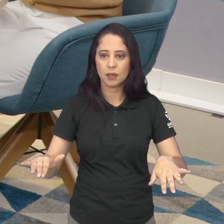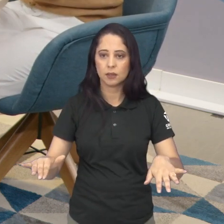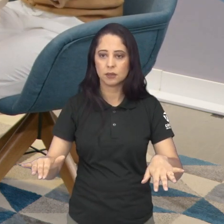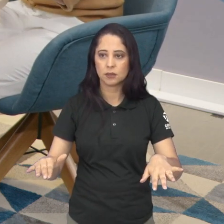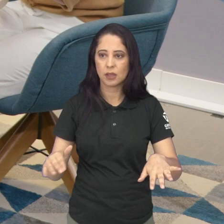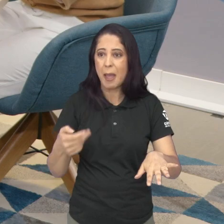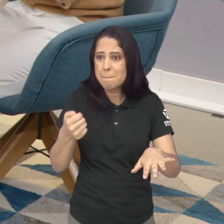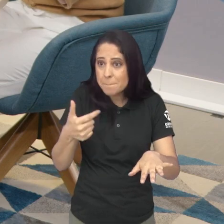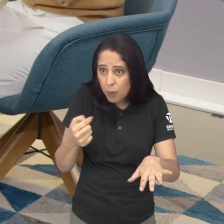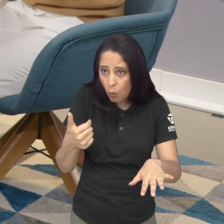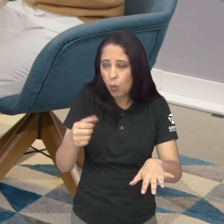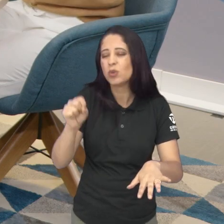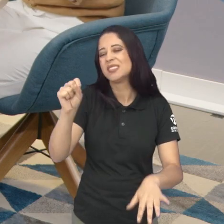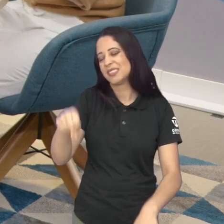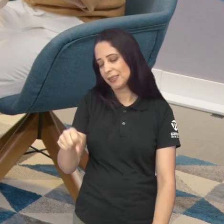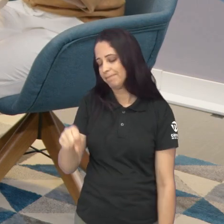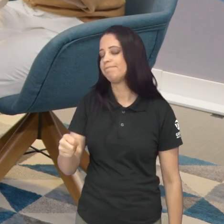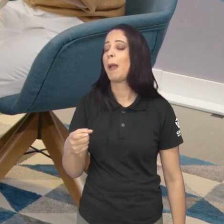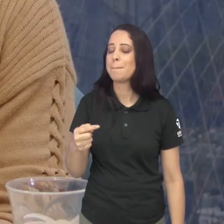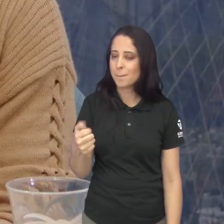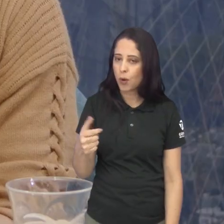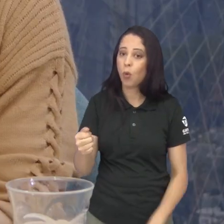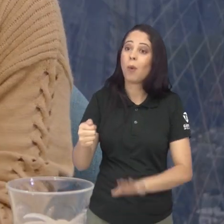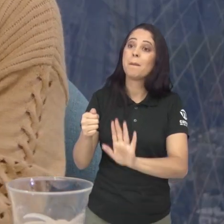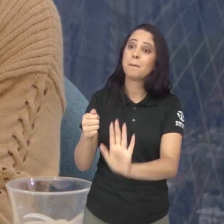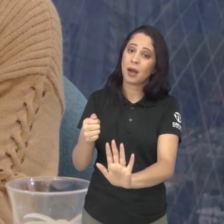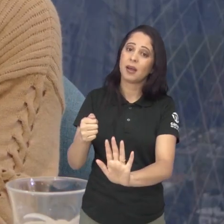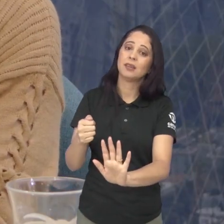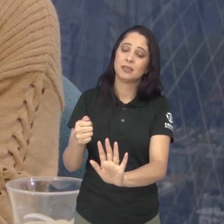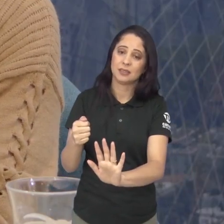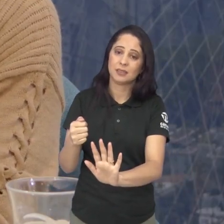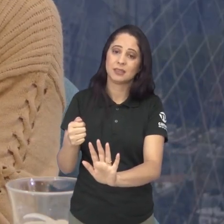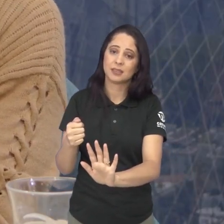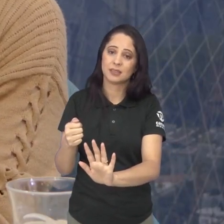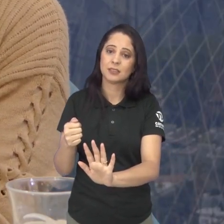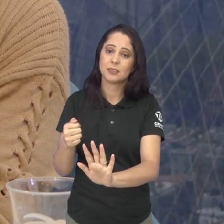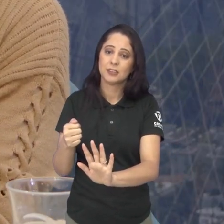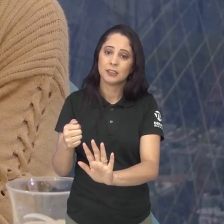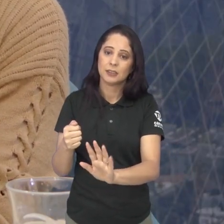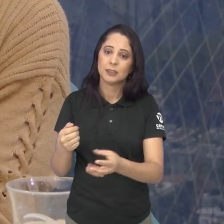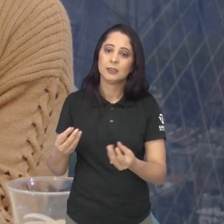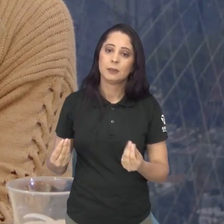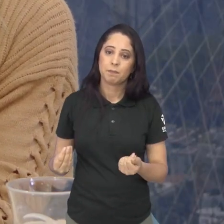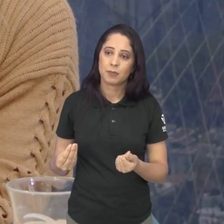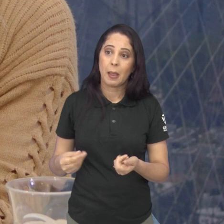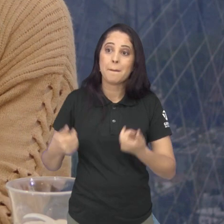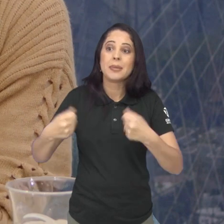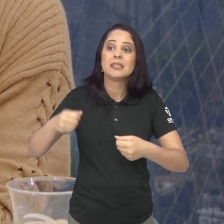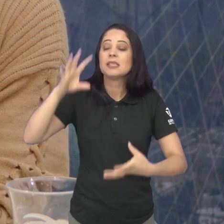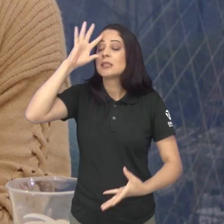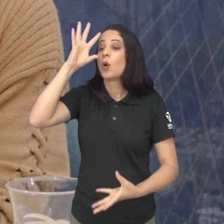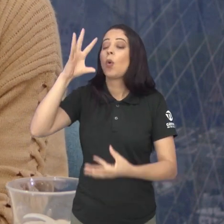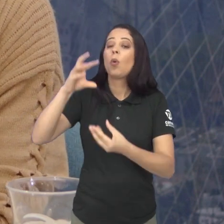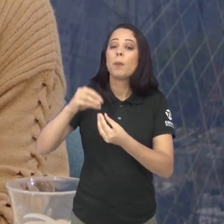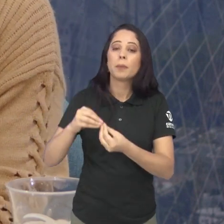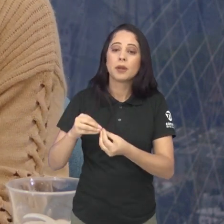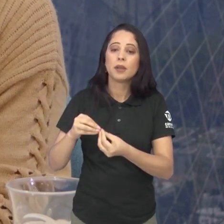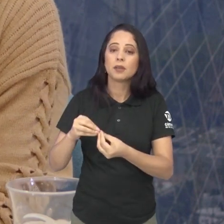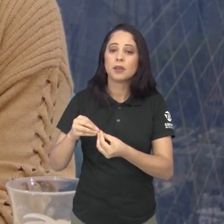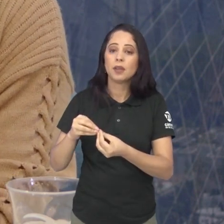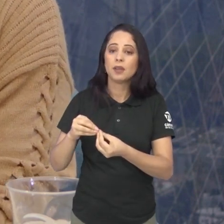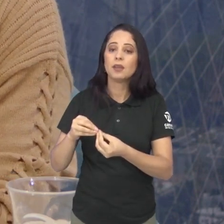Ah, 150 é pouco? Putz, é muito pouco. Mas a gente tem que entender